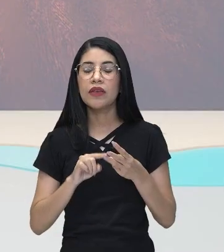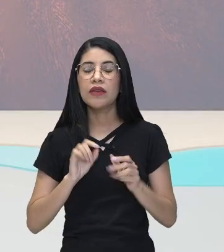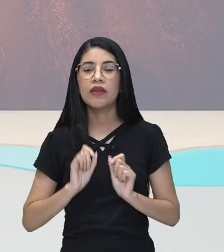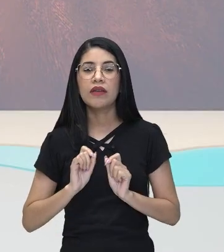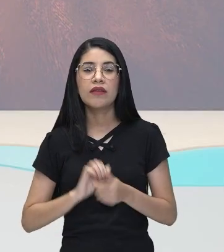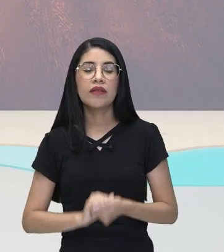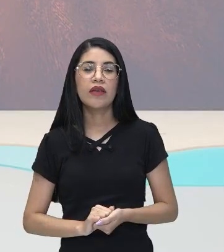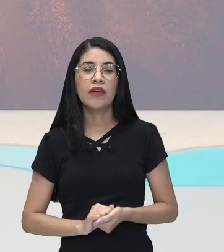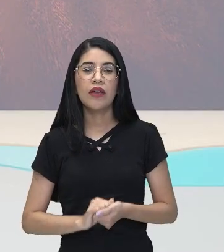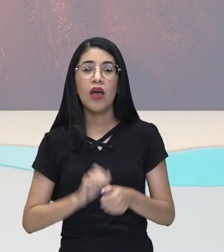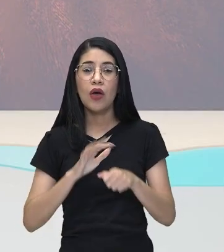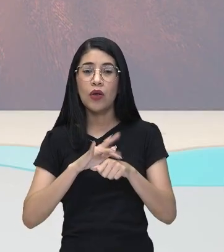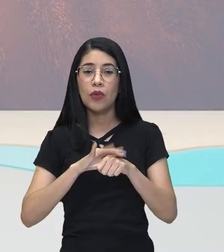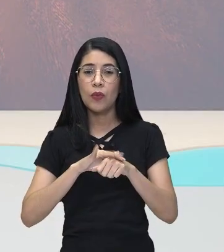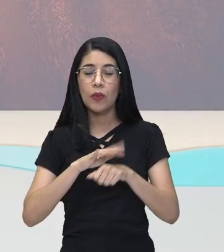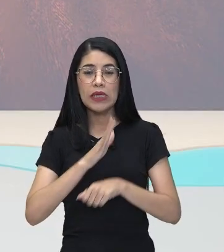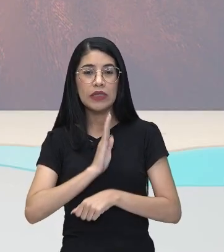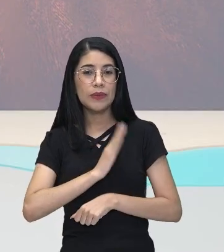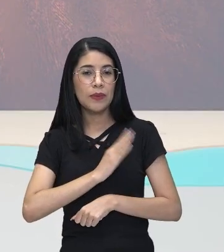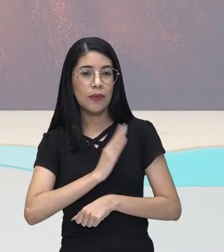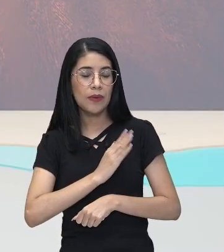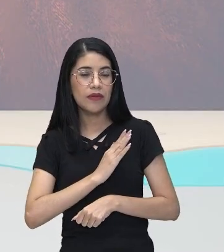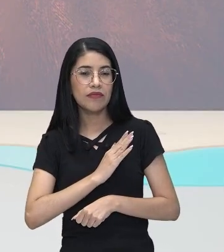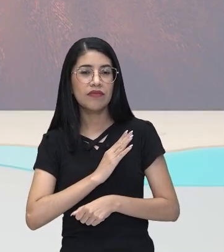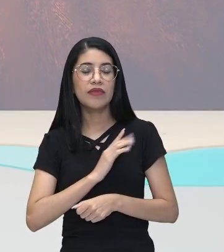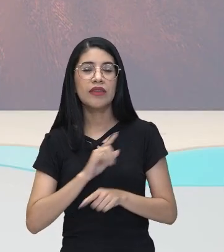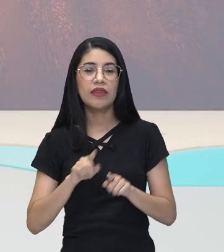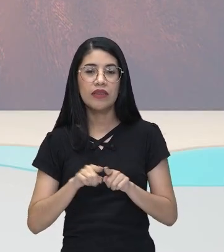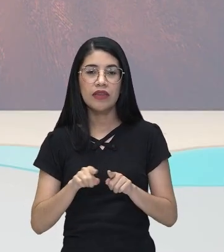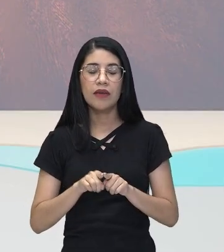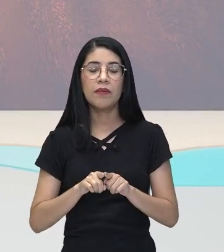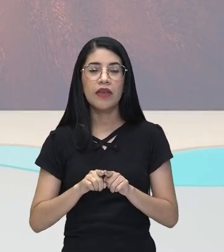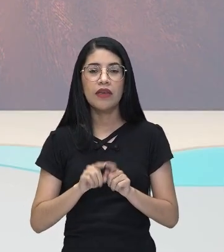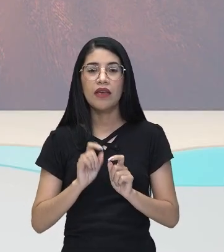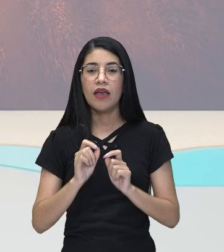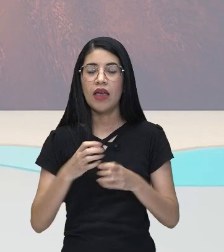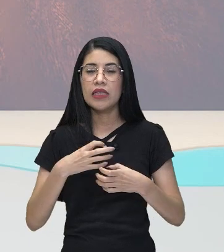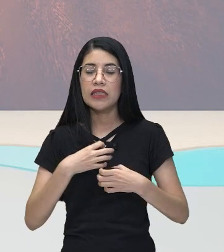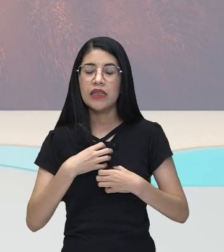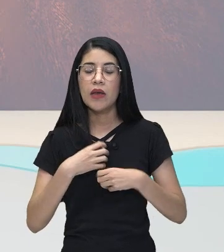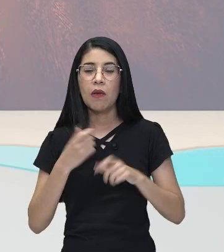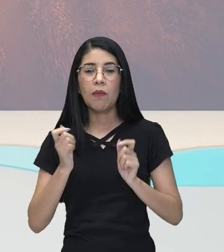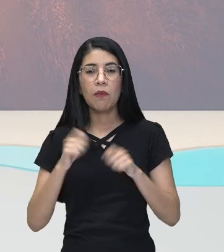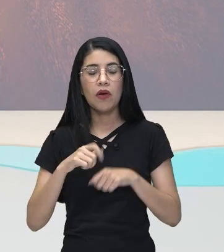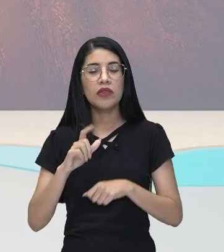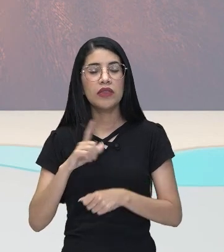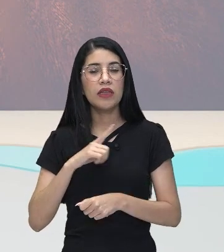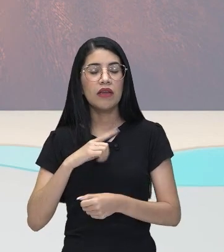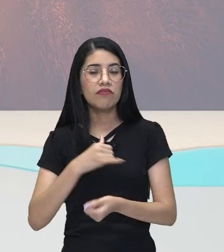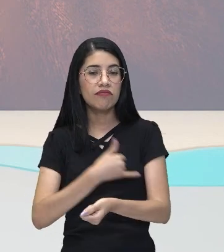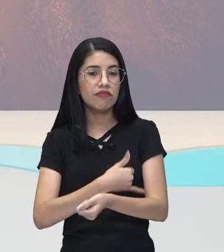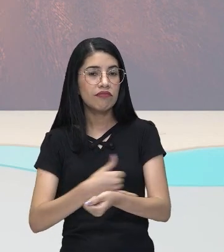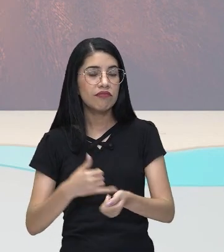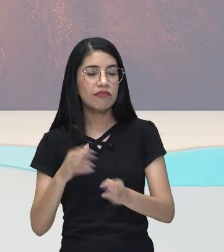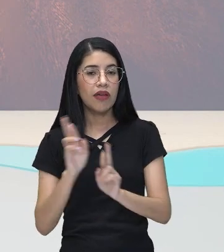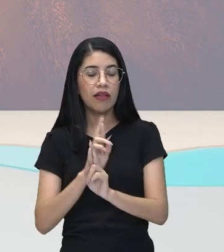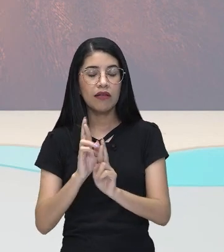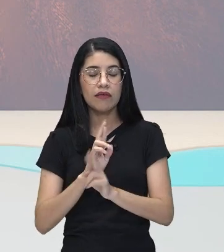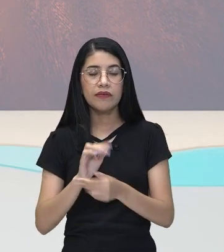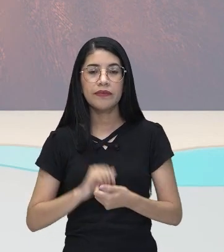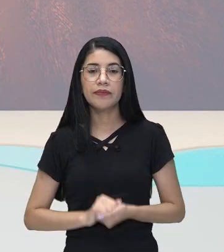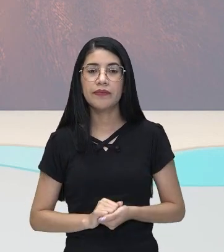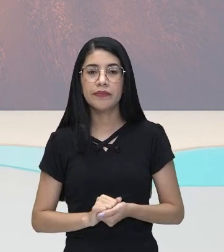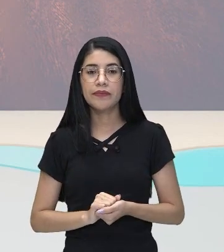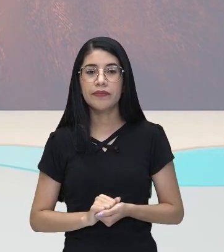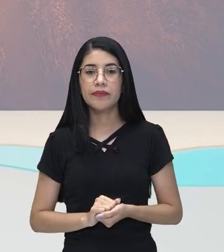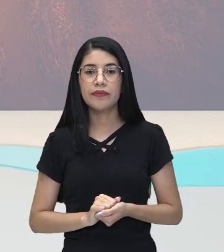é doença cardíaca, e são sinais aí também que pode ter sido causado pela dislipidemia. Prosseguindo,